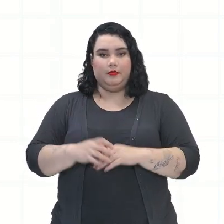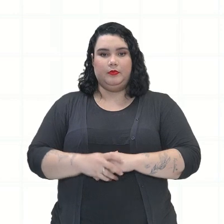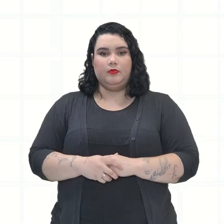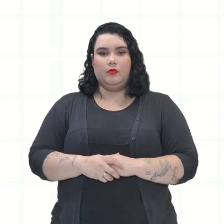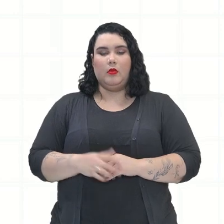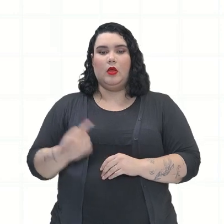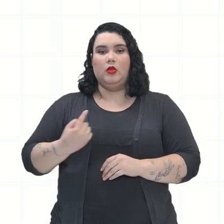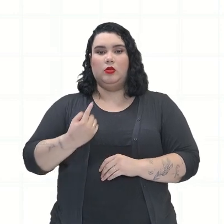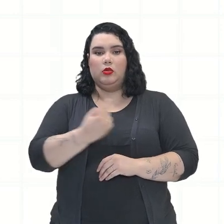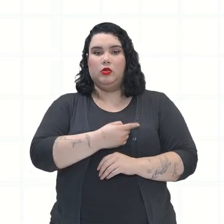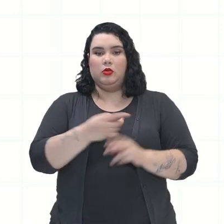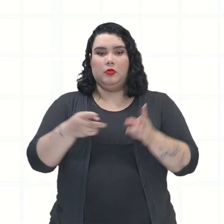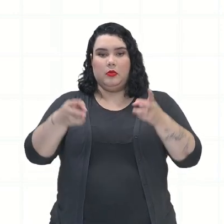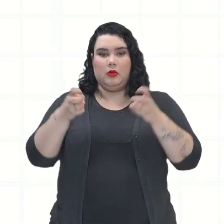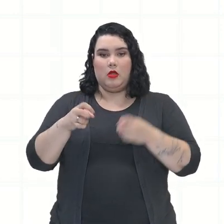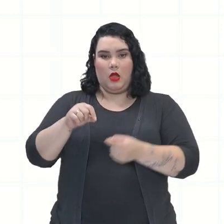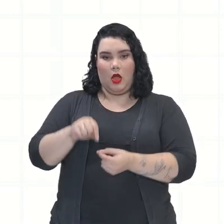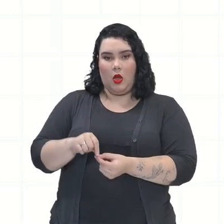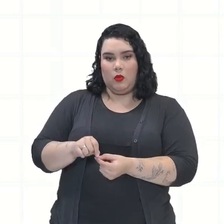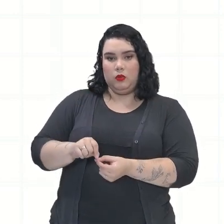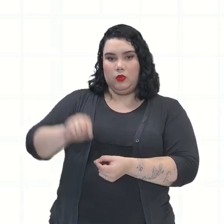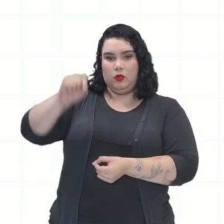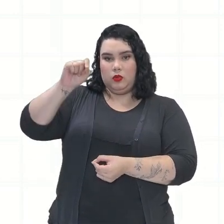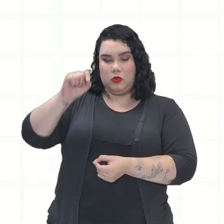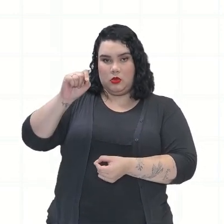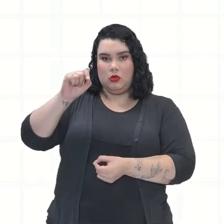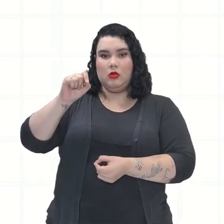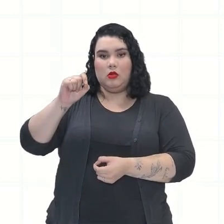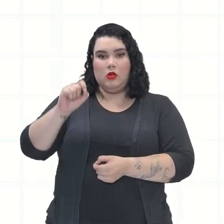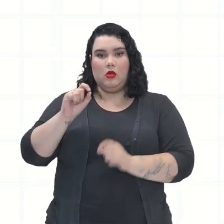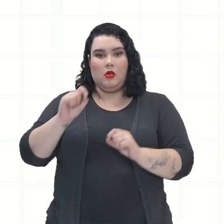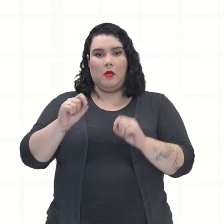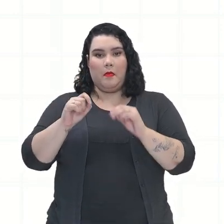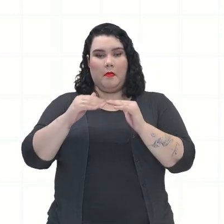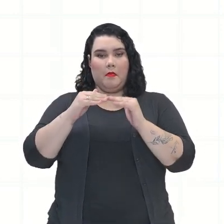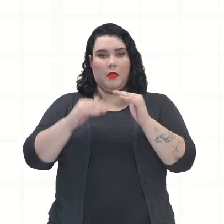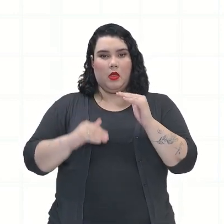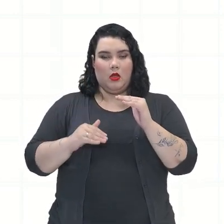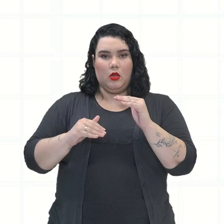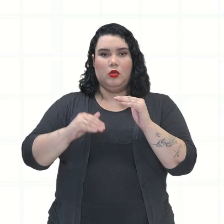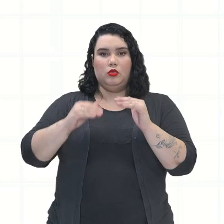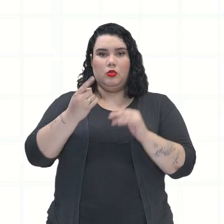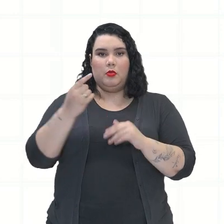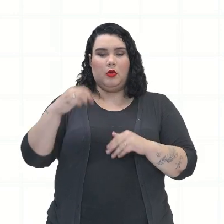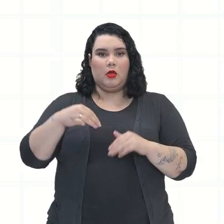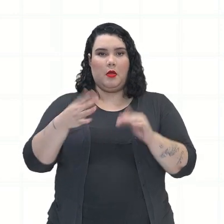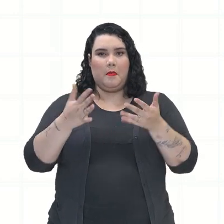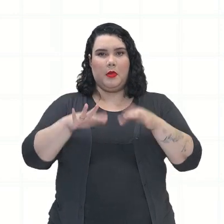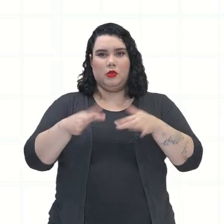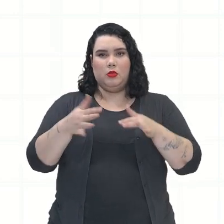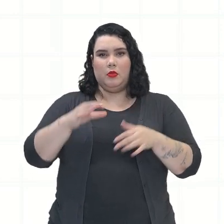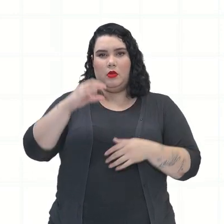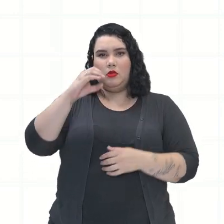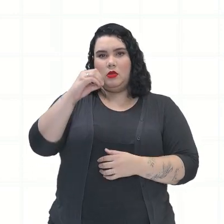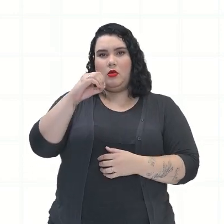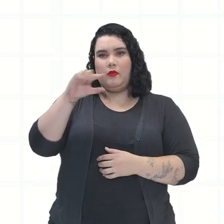A altura da rede é de menos de 1 metro, né? Cerca de